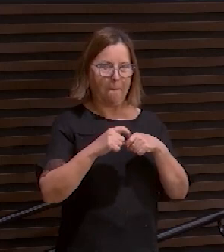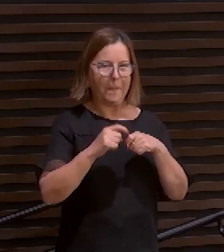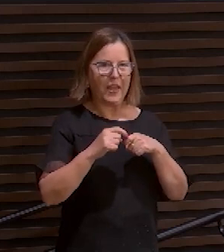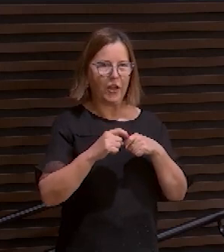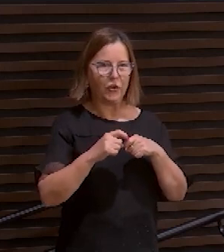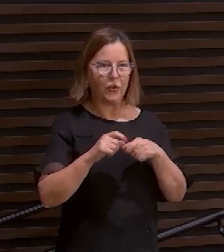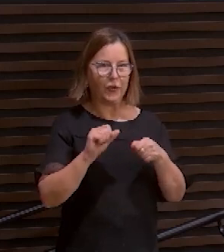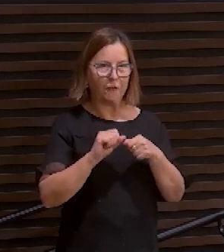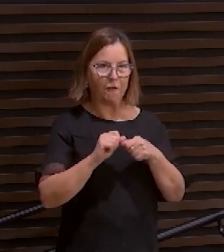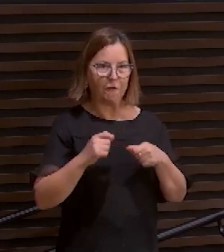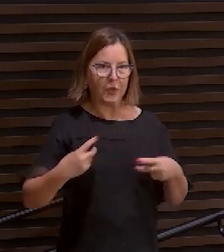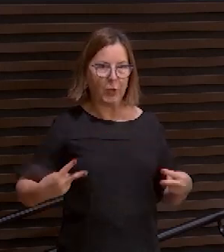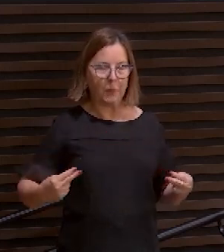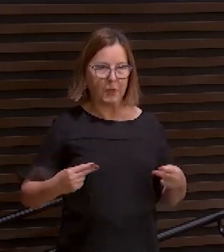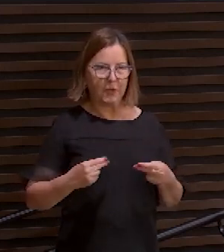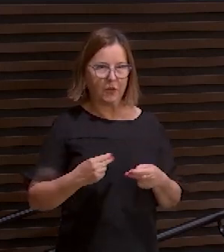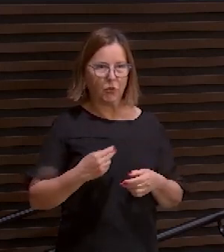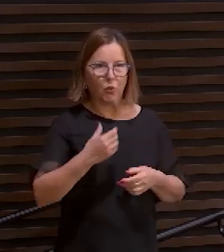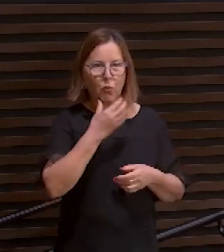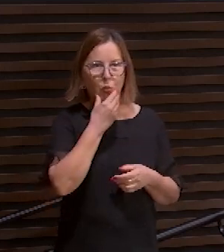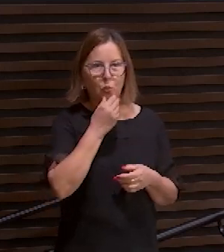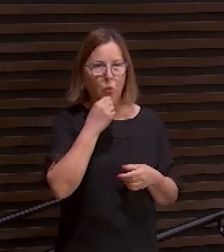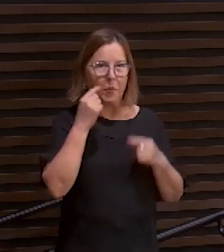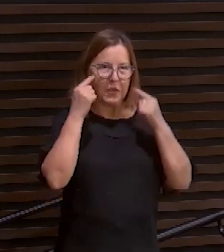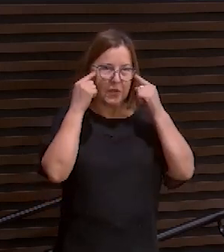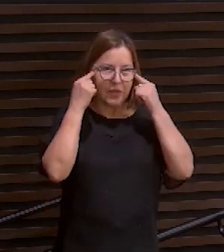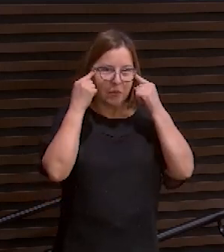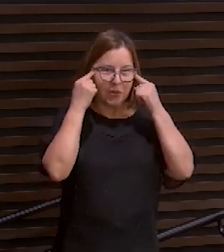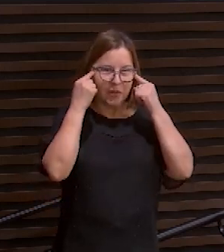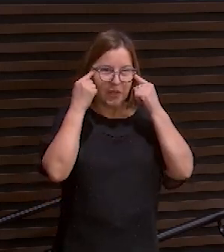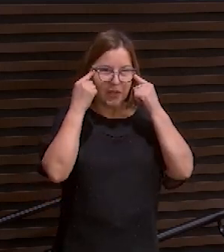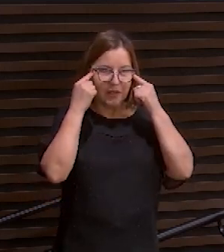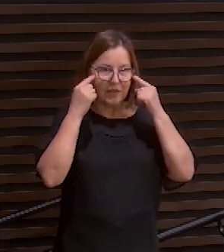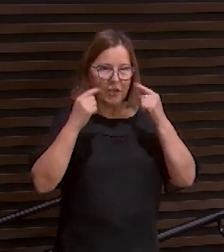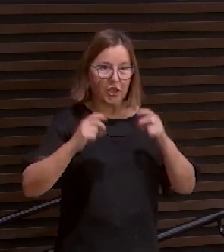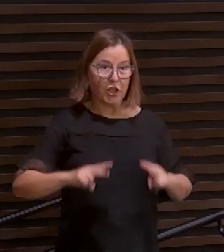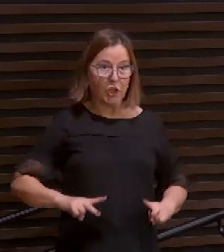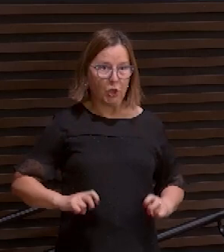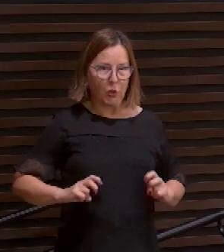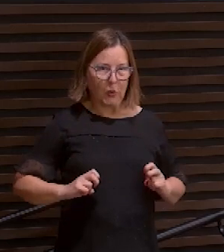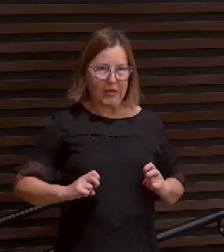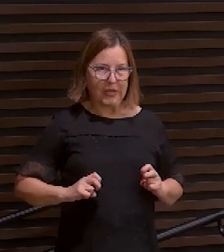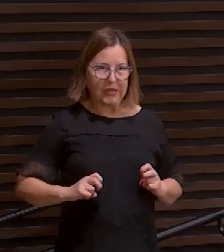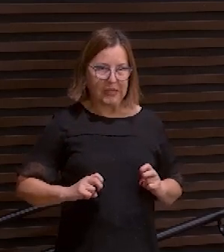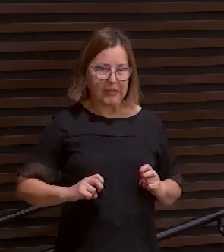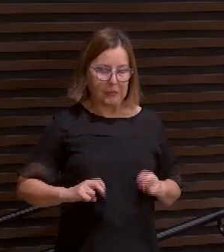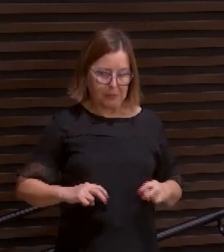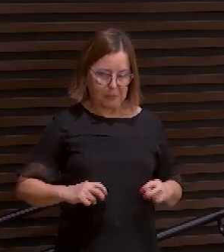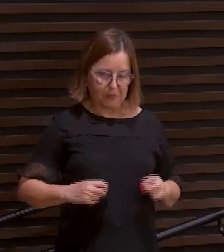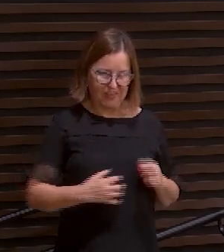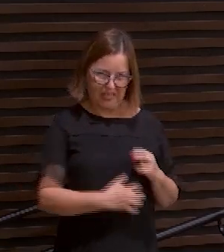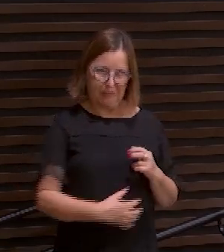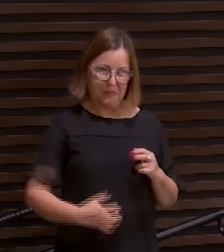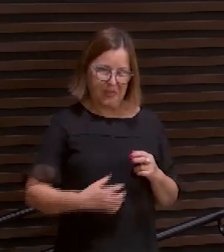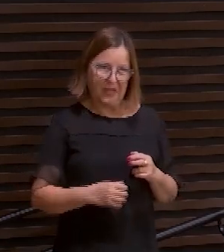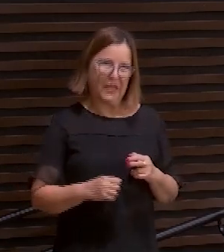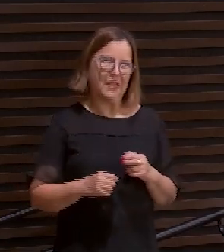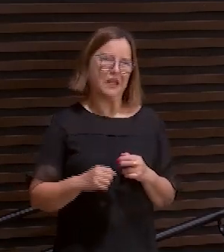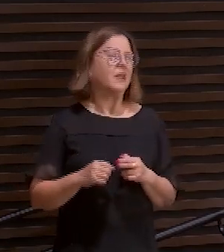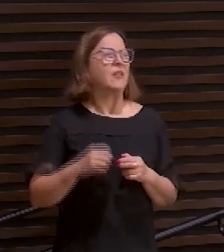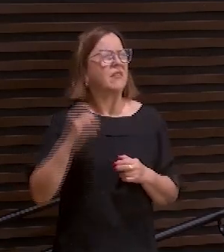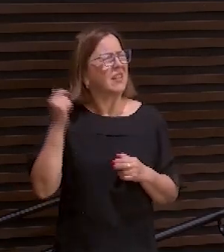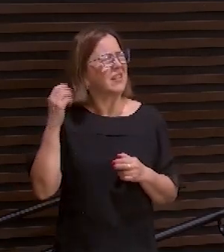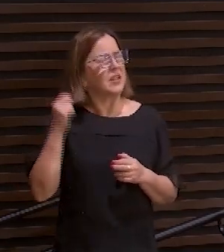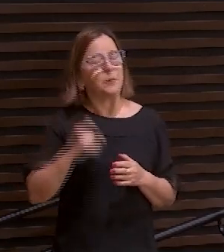intestino há muitos anos. E aquele senhor No dia em que ele foi para o